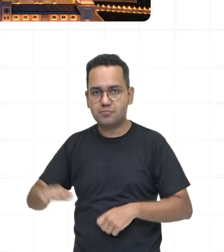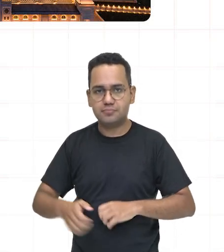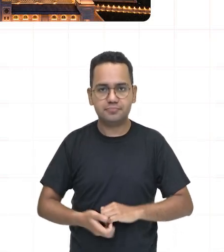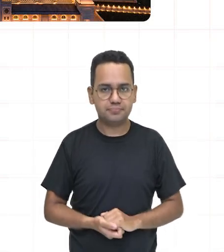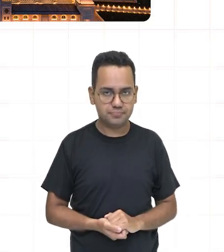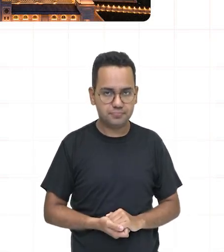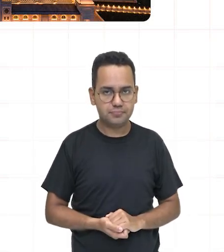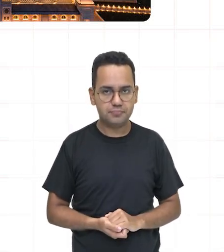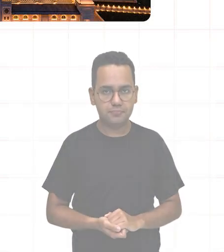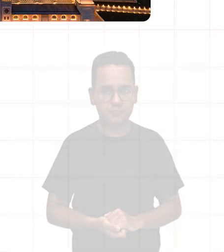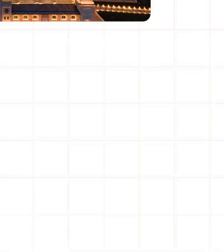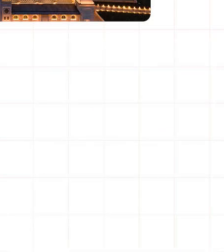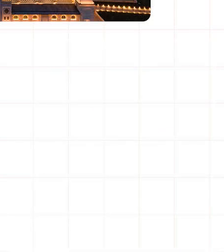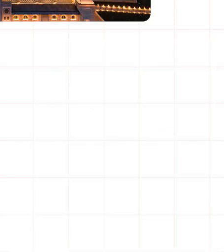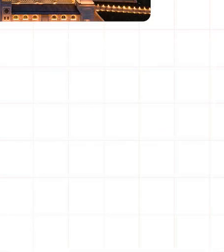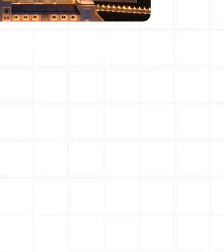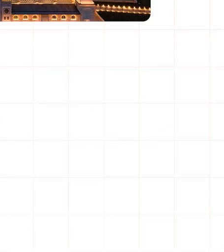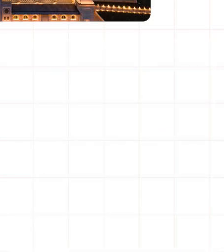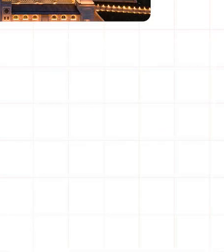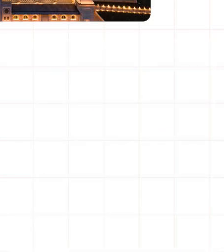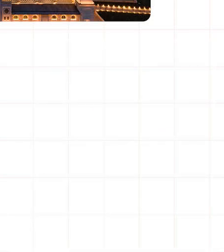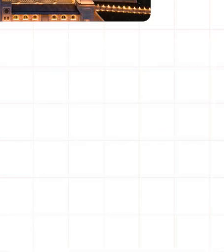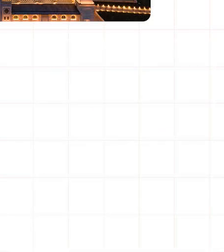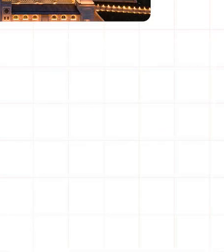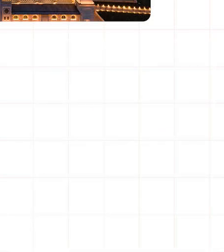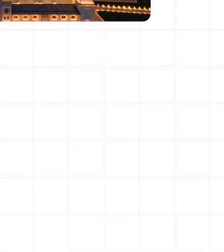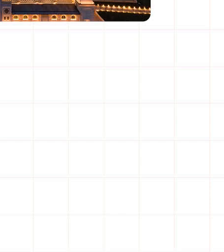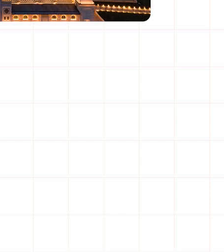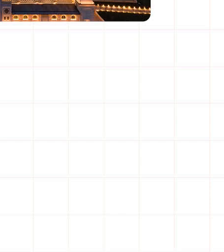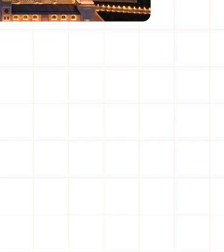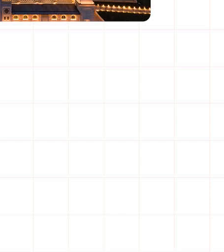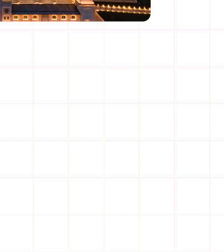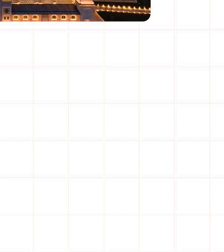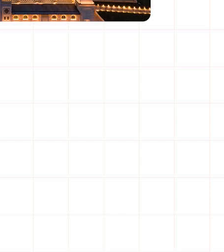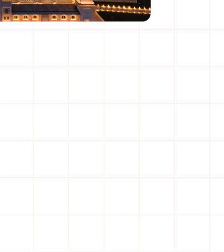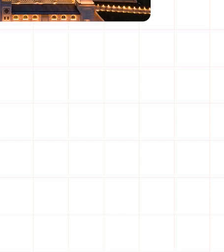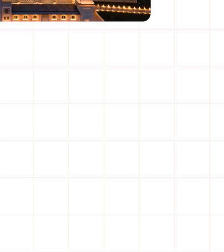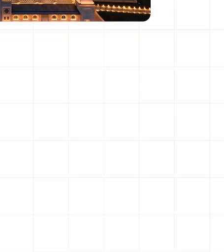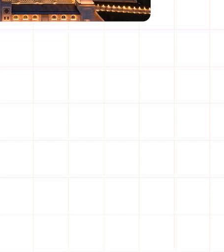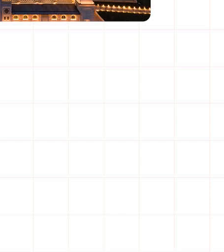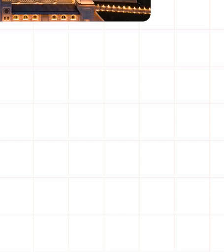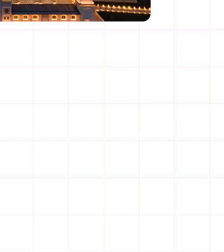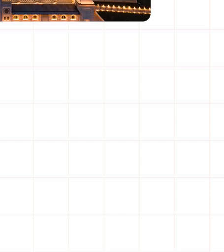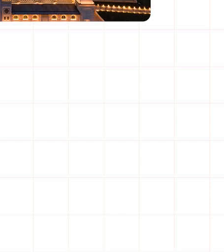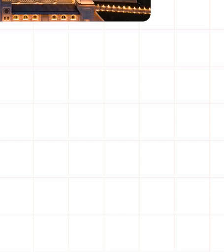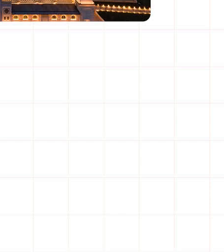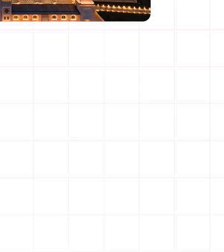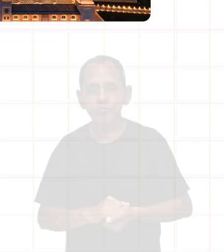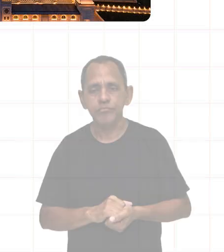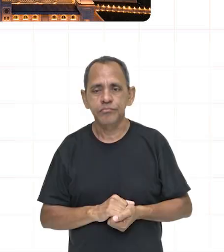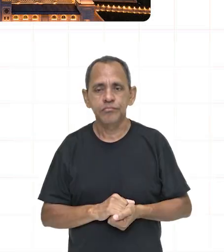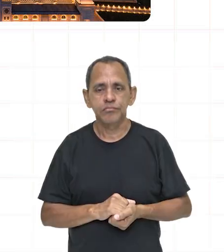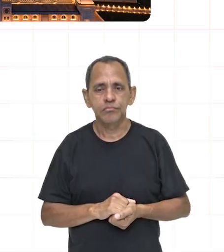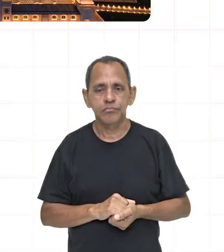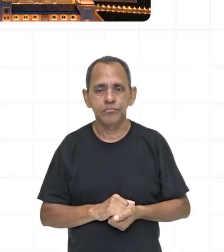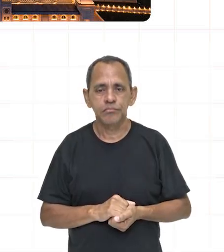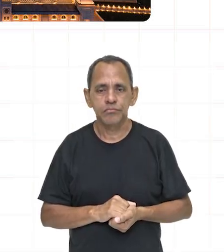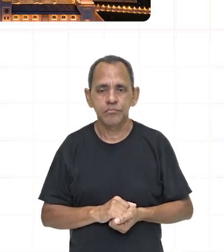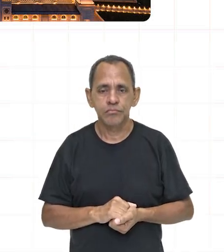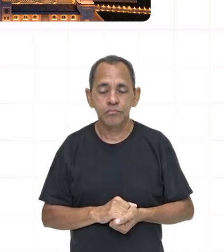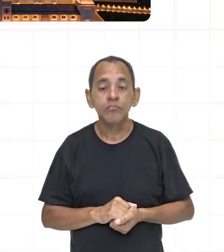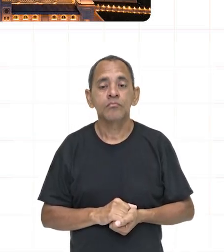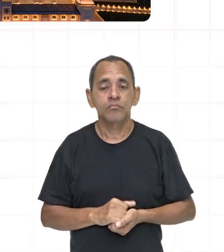que é o território do antigo Império Otomano, com conquistas territoriais